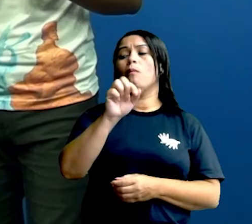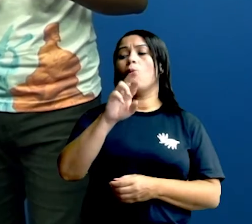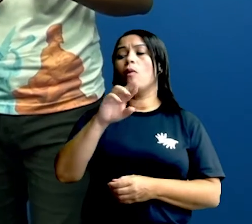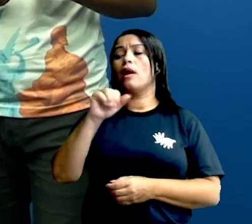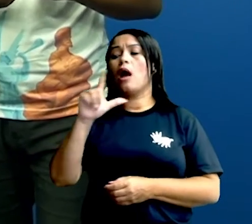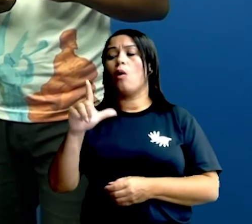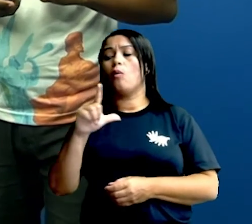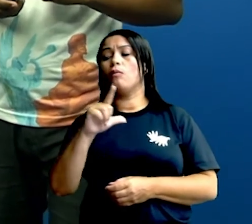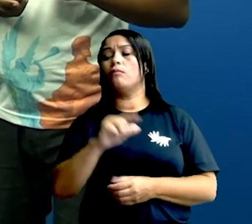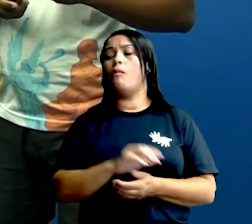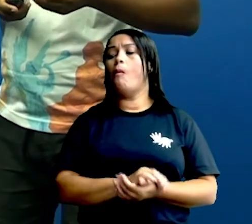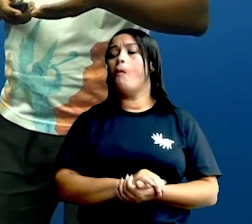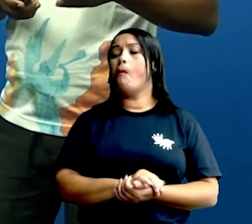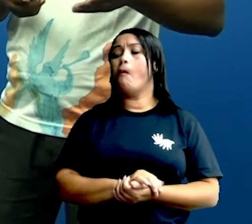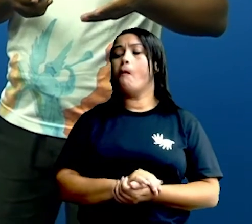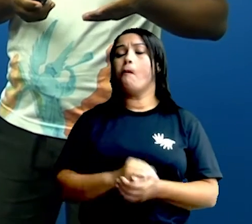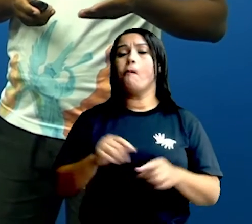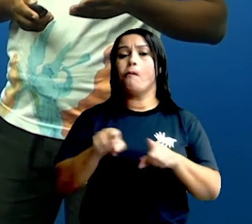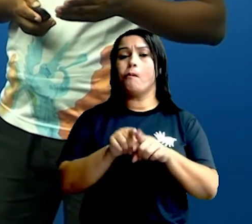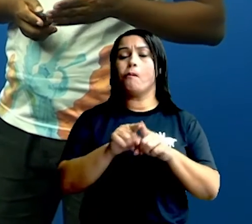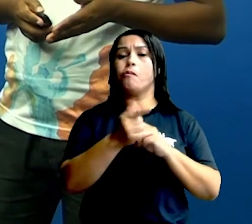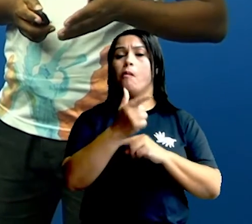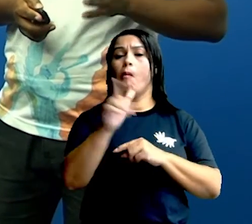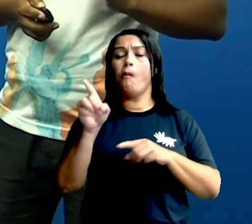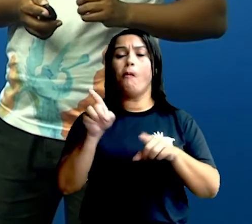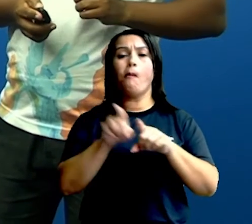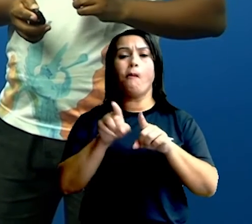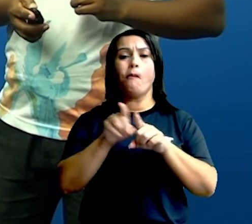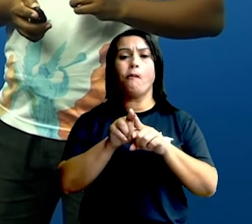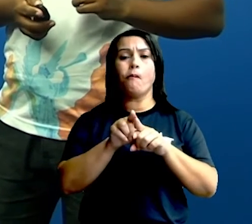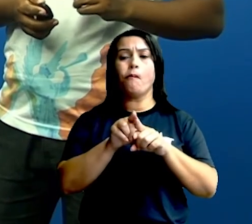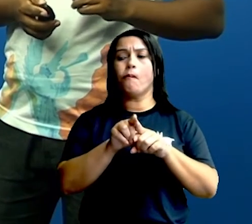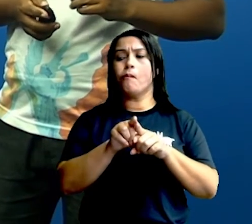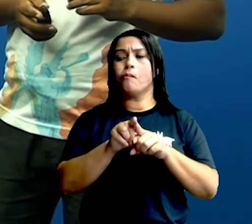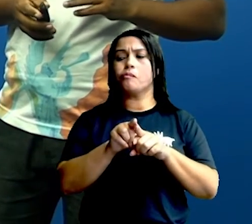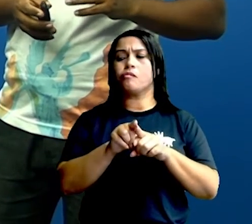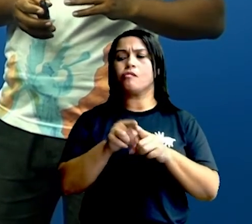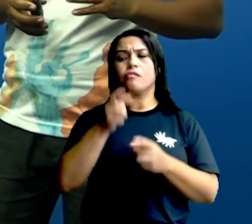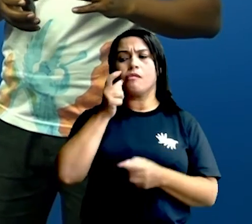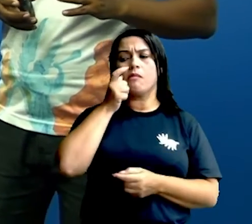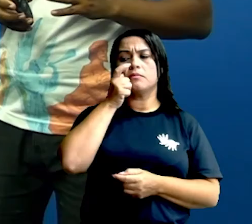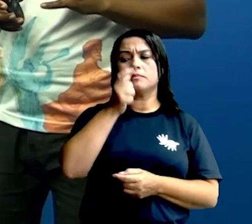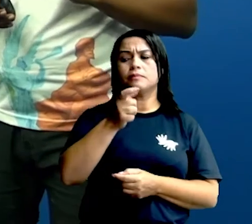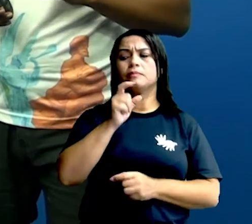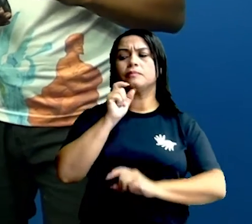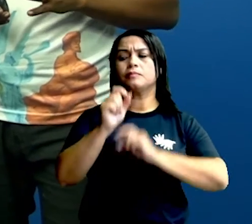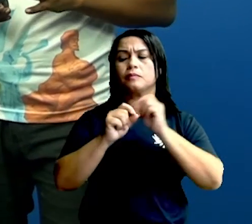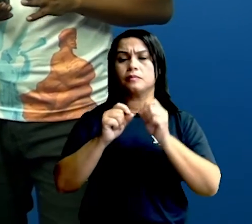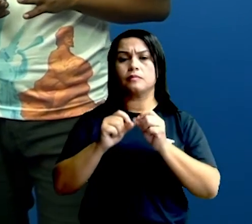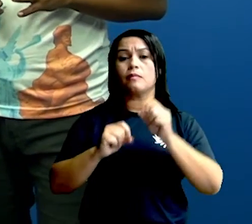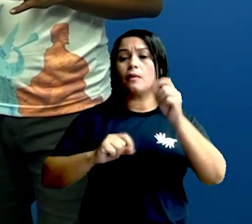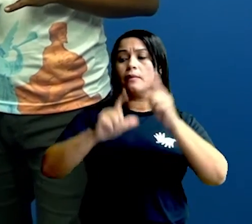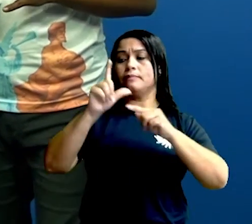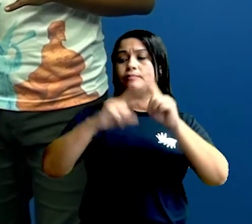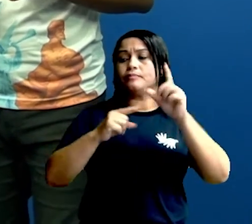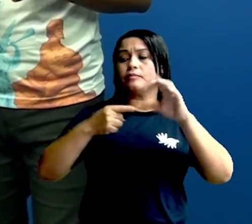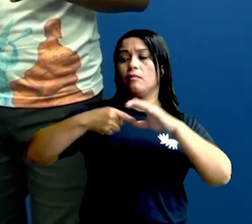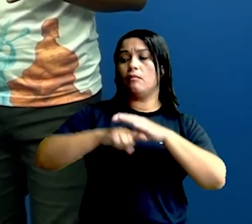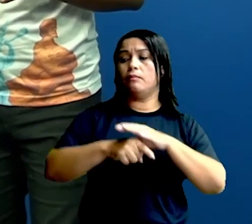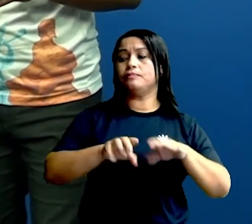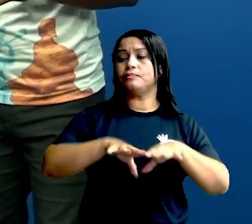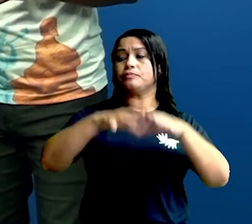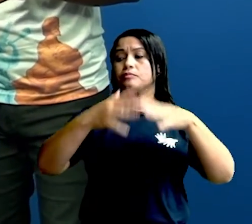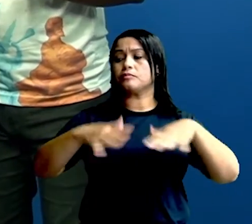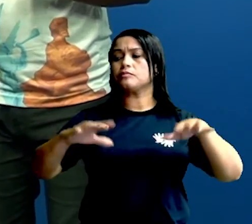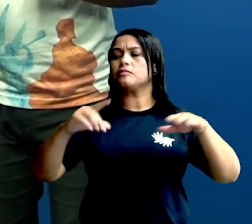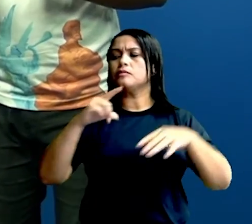onde fica o ânus. Uma outra espécie de equinodermo também muito interessante são as estrelas do mar. As estrelas do